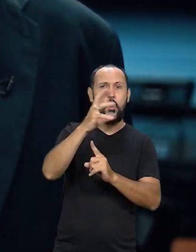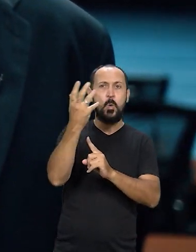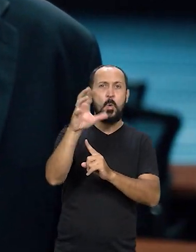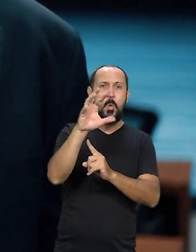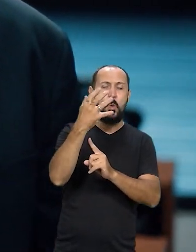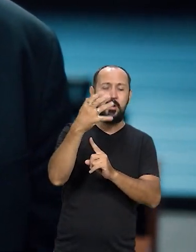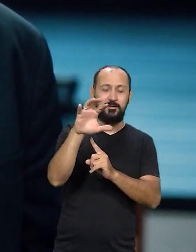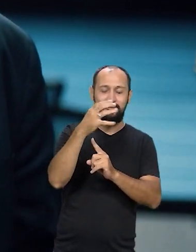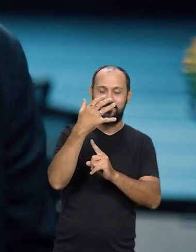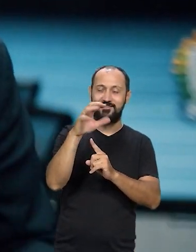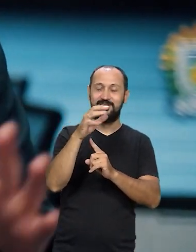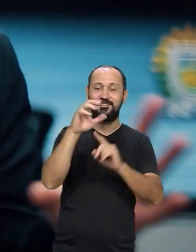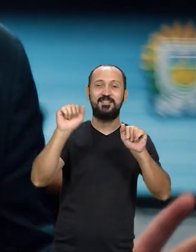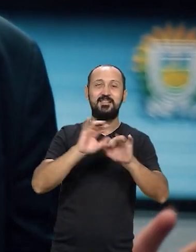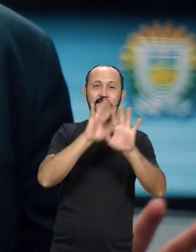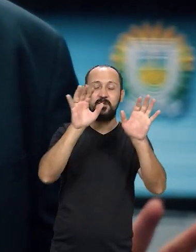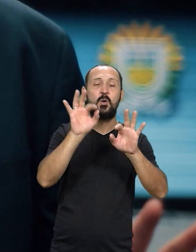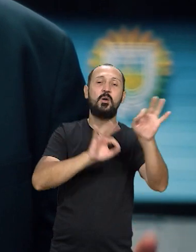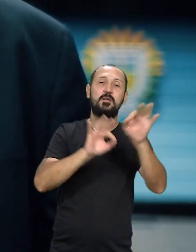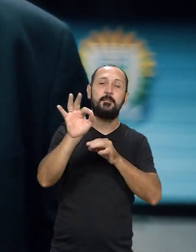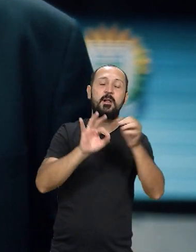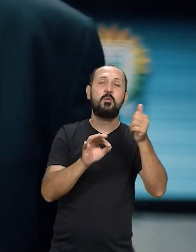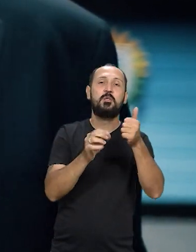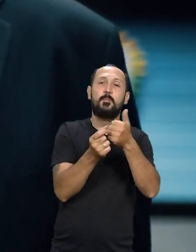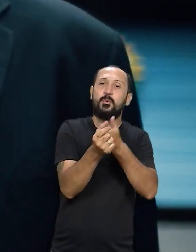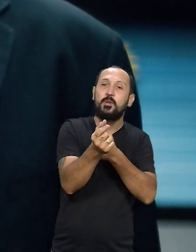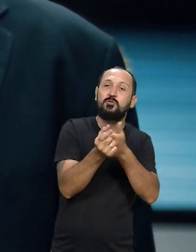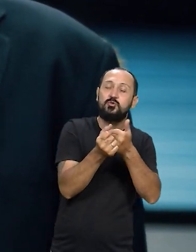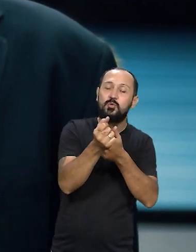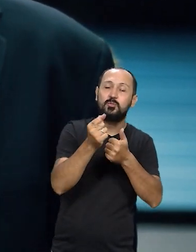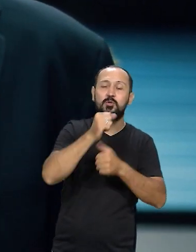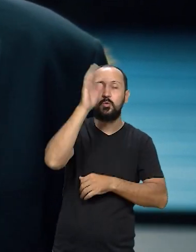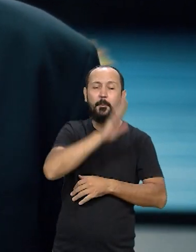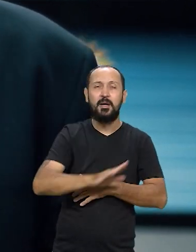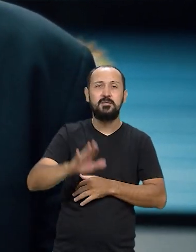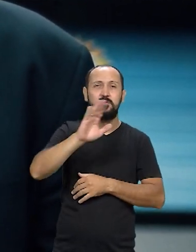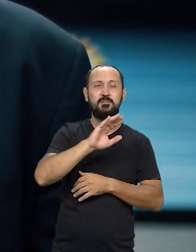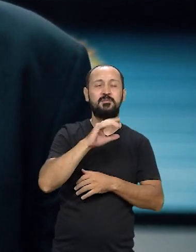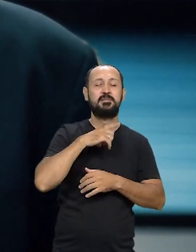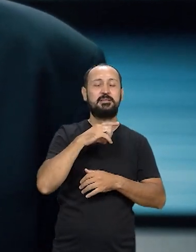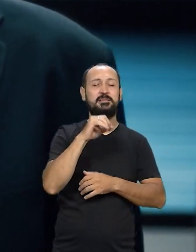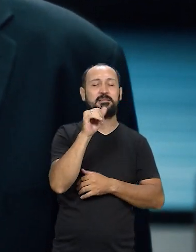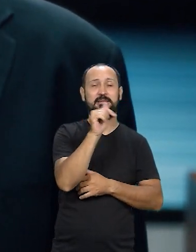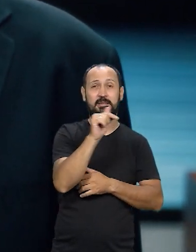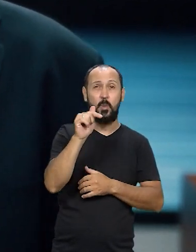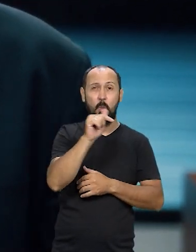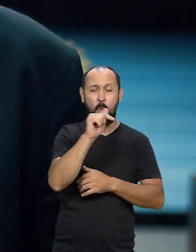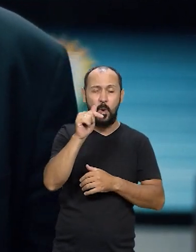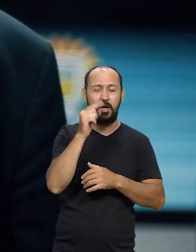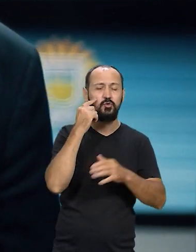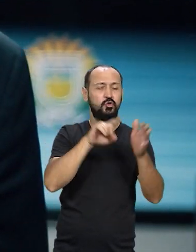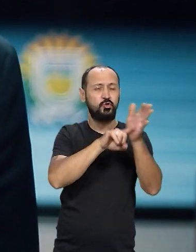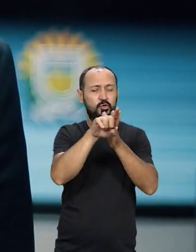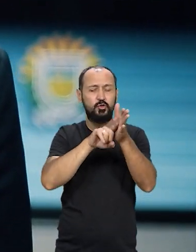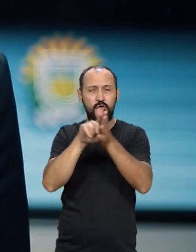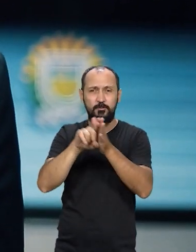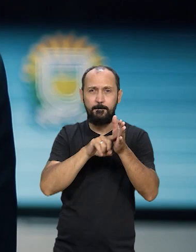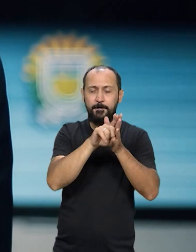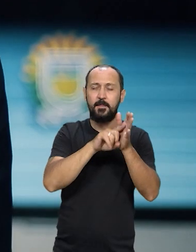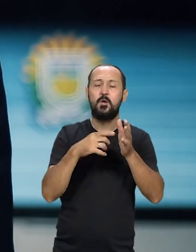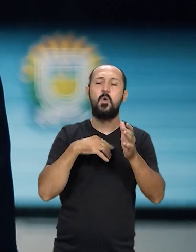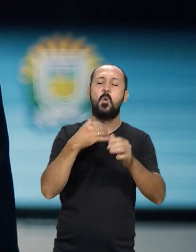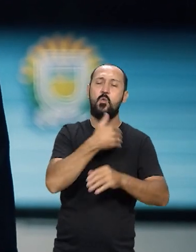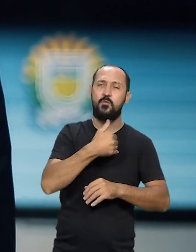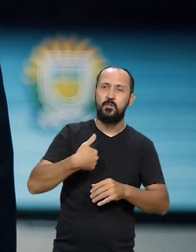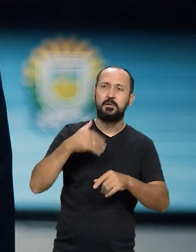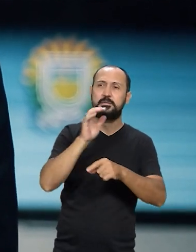liderado pelos Tribunais de Contas de todo o Brasil. Entre todas as 164 instituições sul-mato-grossenses pesquisadas, entre